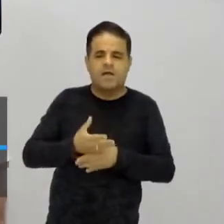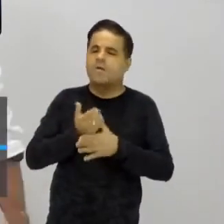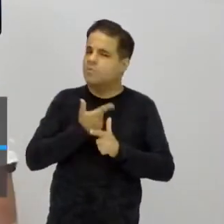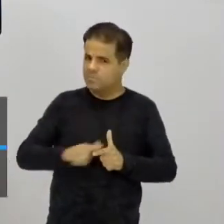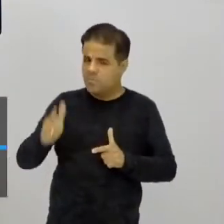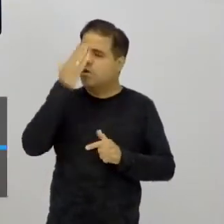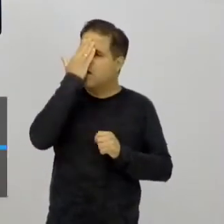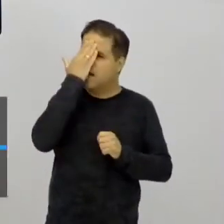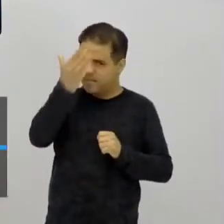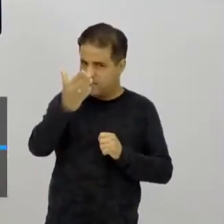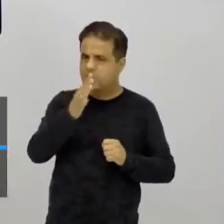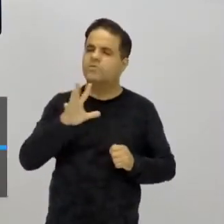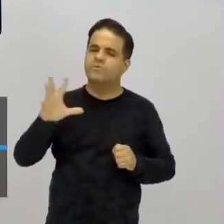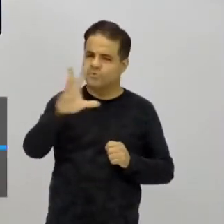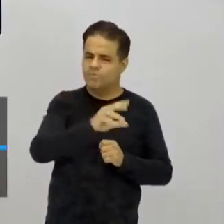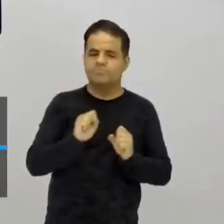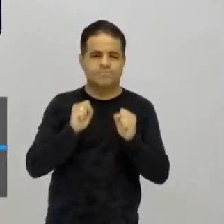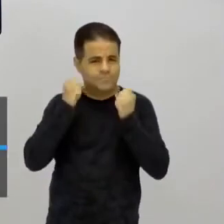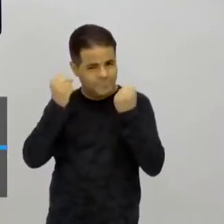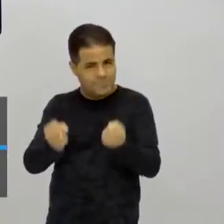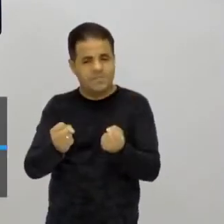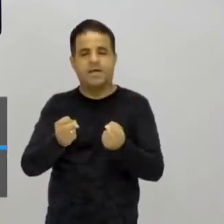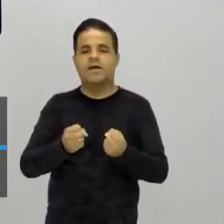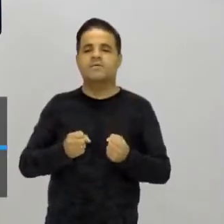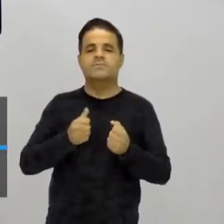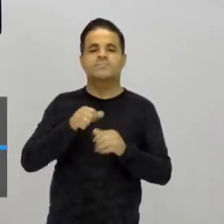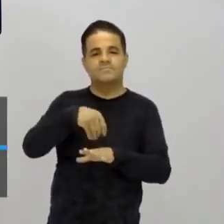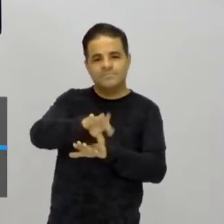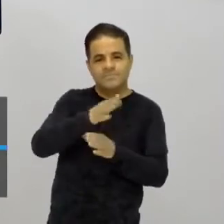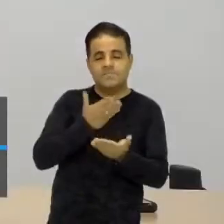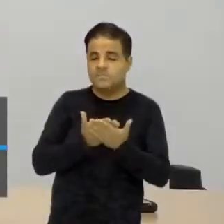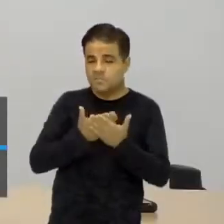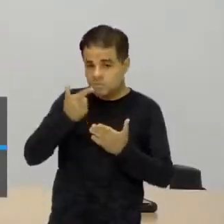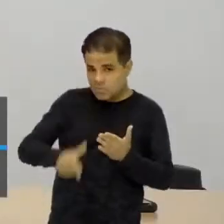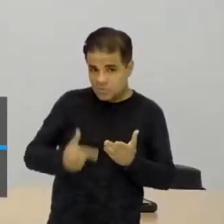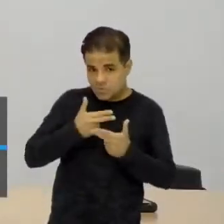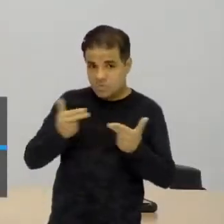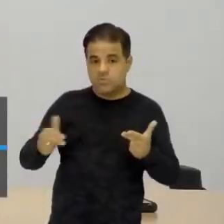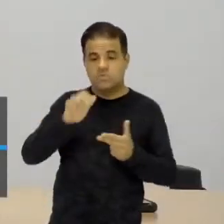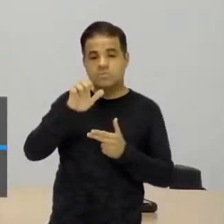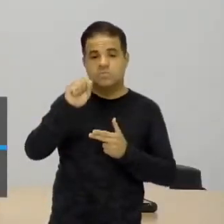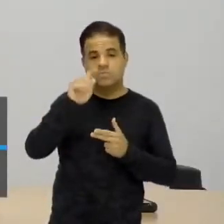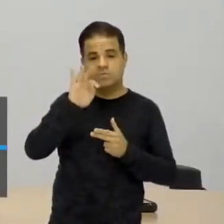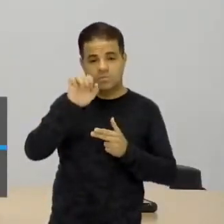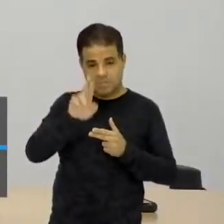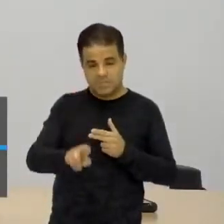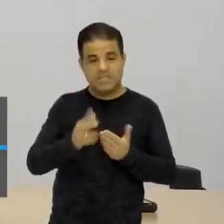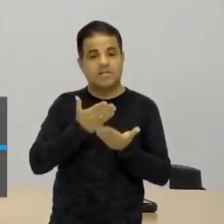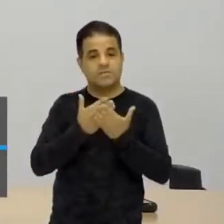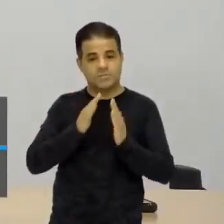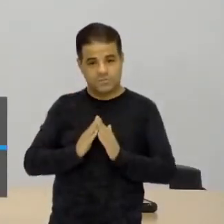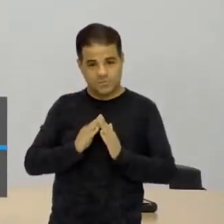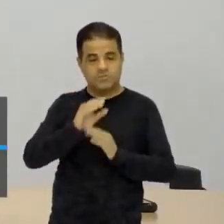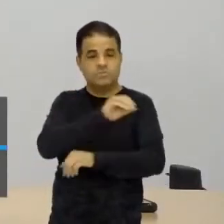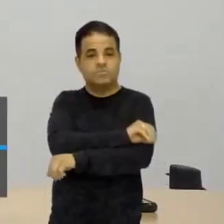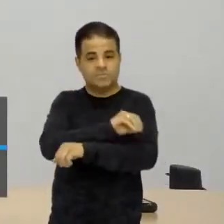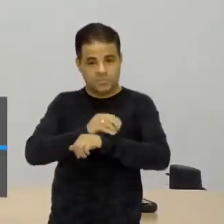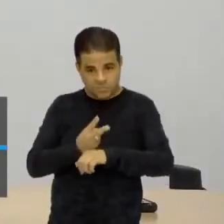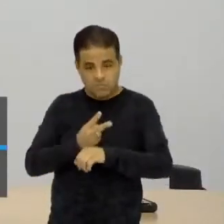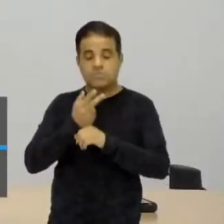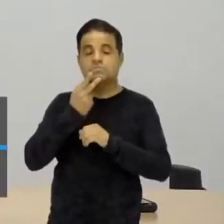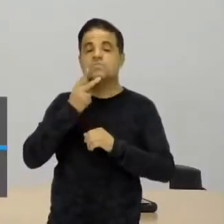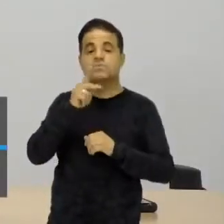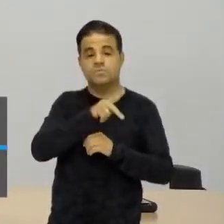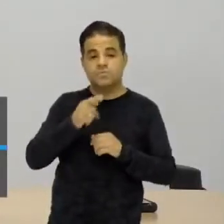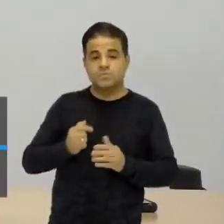gente agradece da mesma forma, fazendo melhor para vocês. Joel quer falar mais alguma coisinha? Sim, primeiro que a Esther, lá da Escola Cândida Rita, da Leste 2, a professora Kátia,